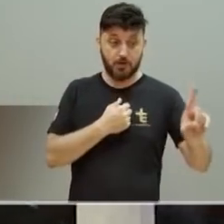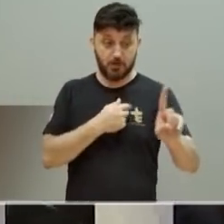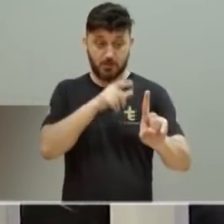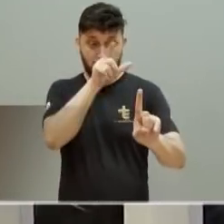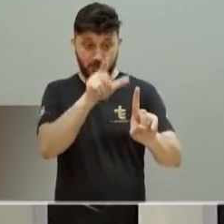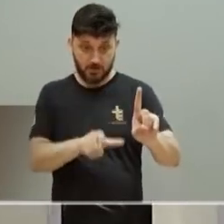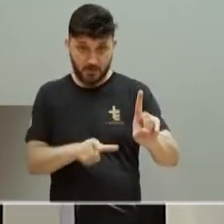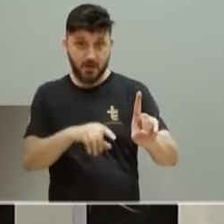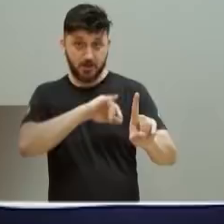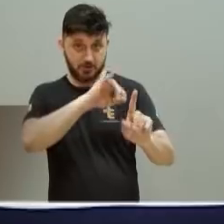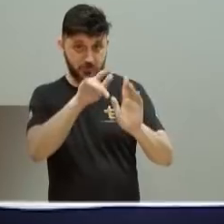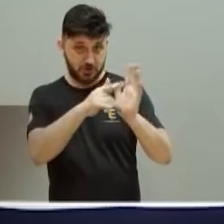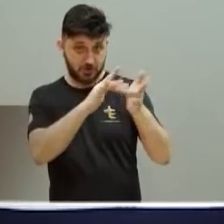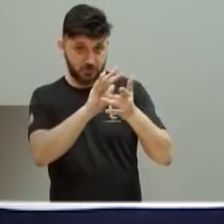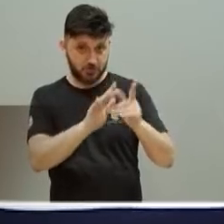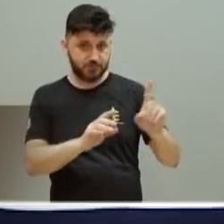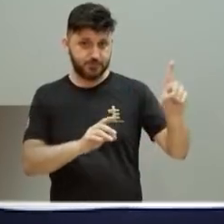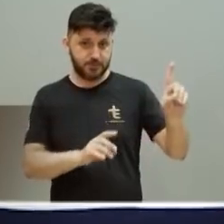um leproso,